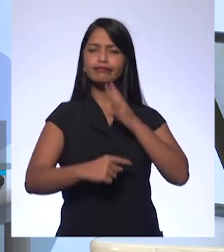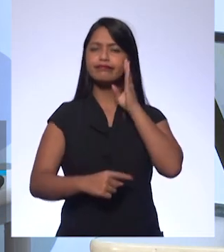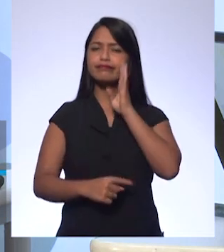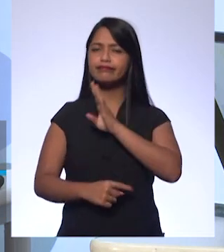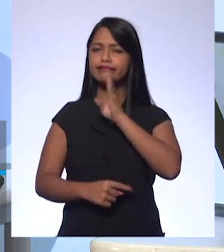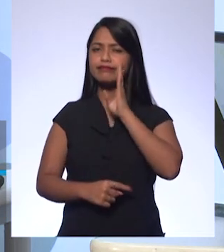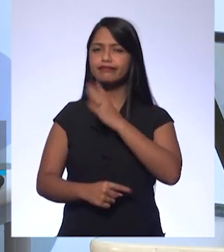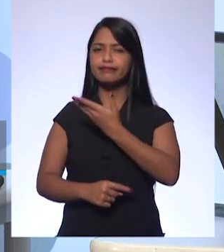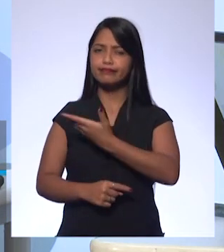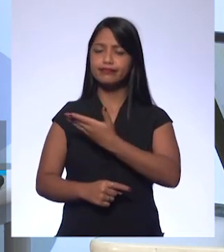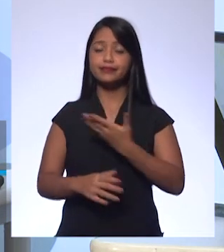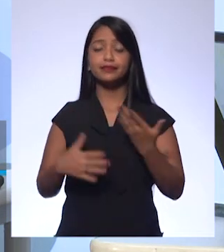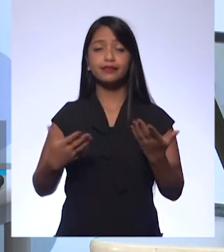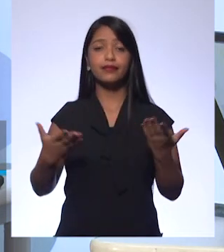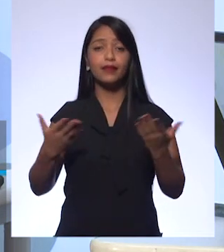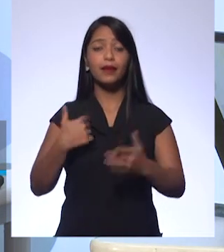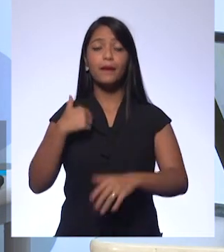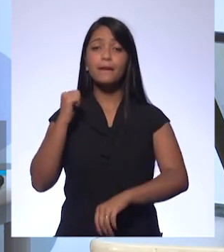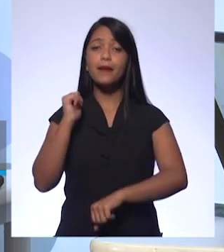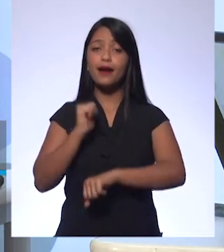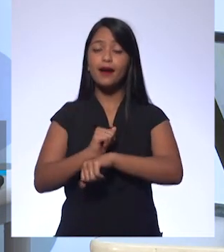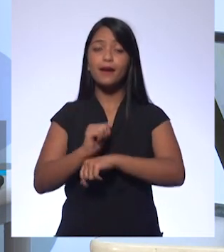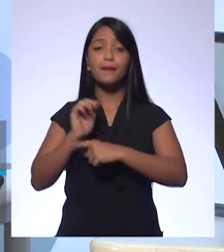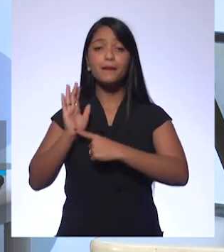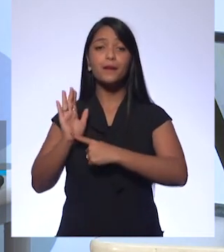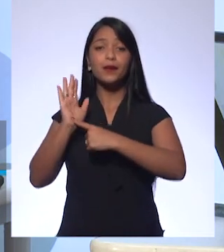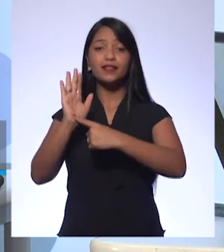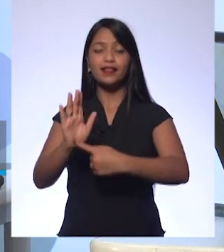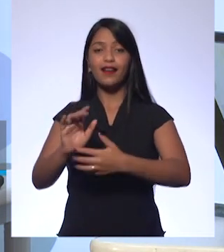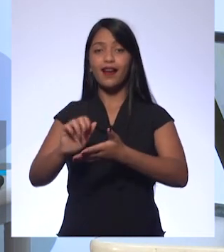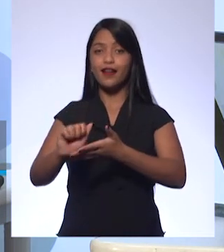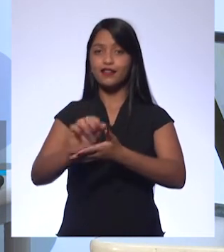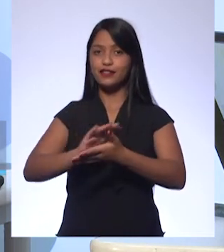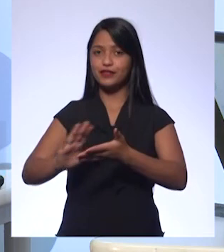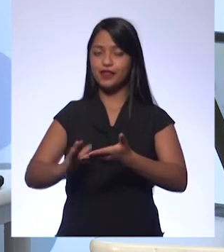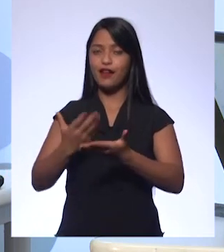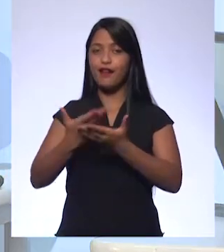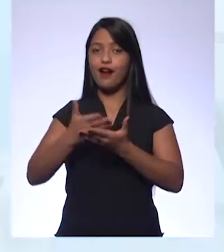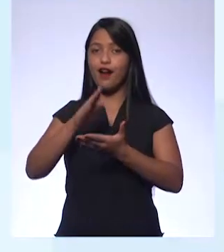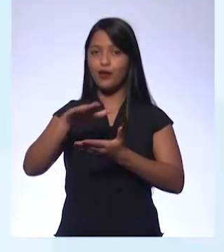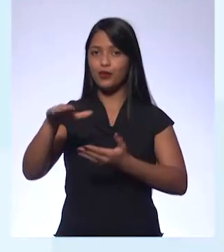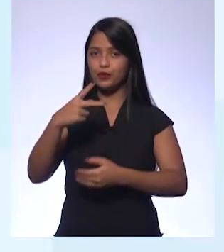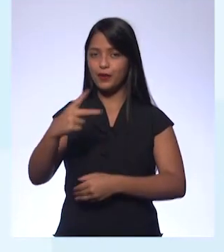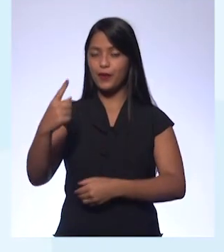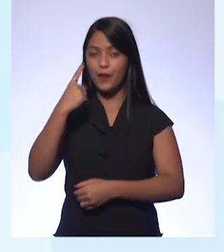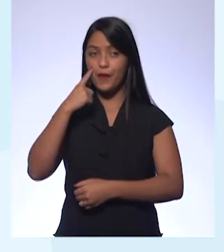momentinho para mostrar agora os trabalhos que os alunos fizeram. Então, pode colocar na tela aí o primeiro.